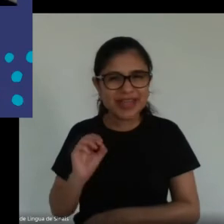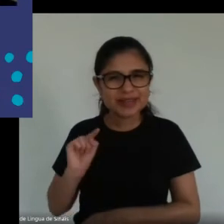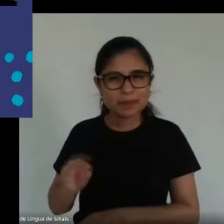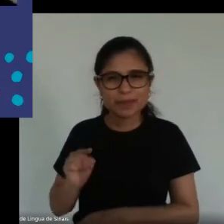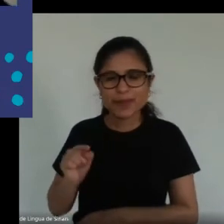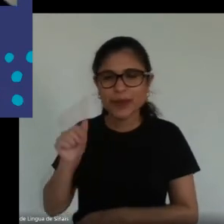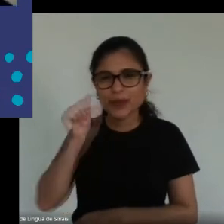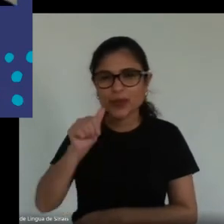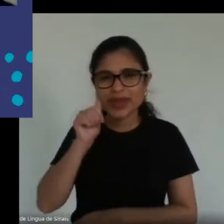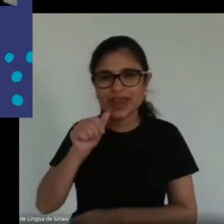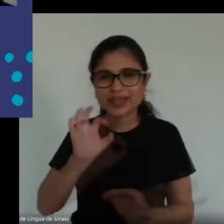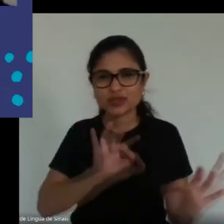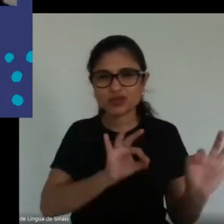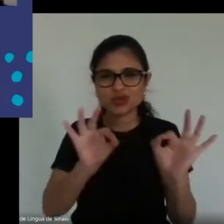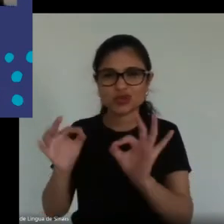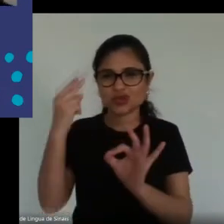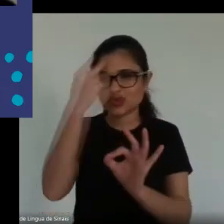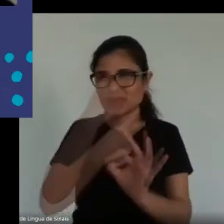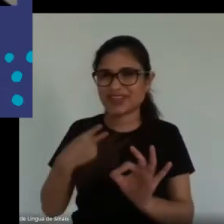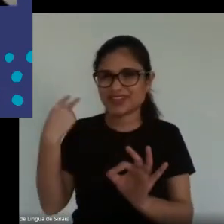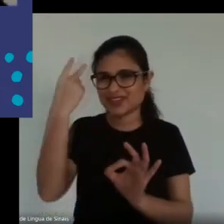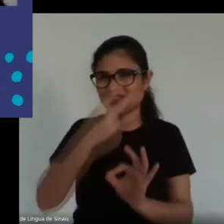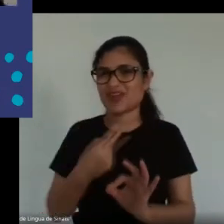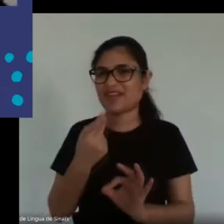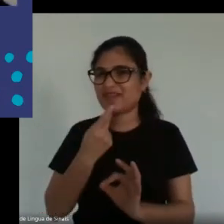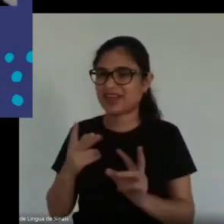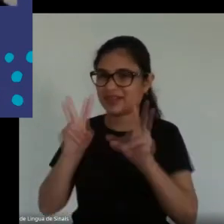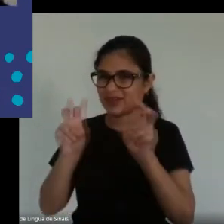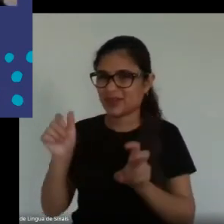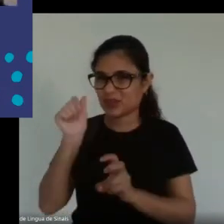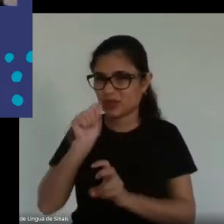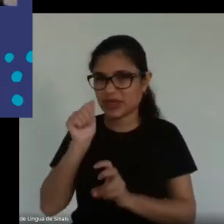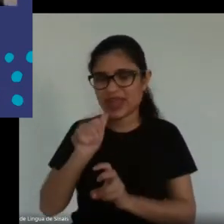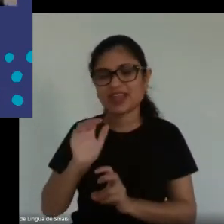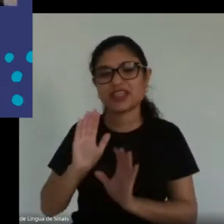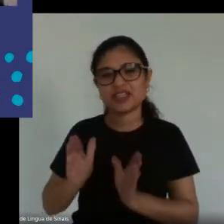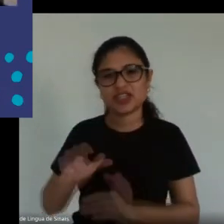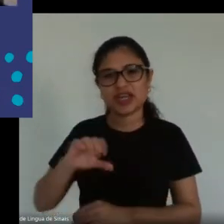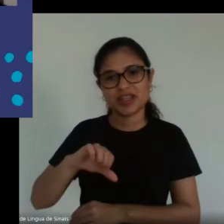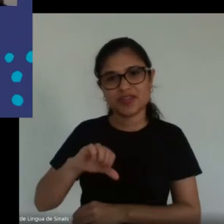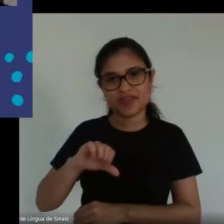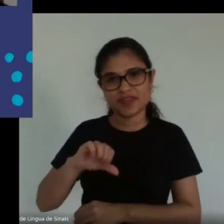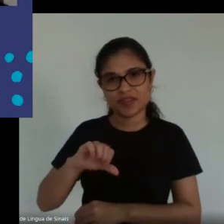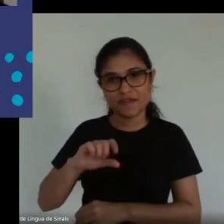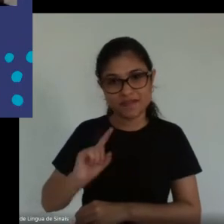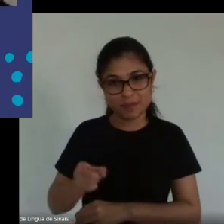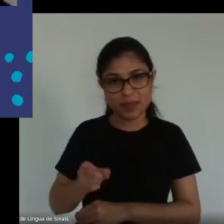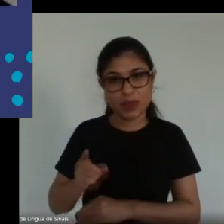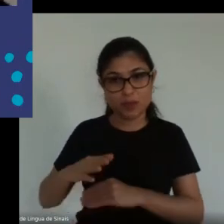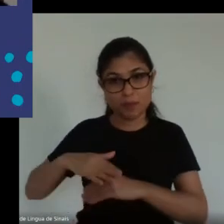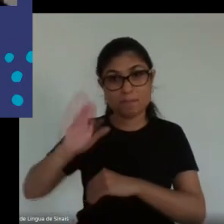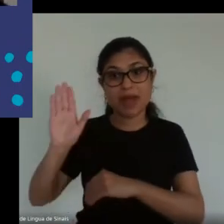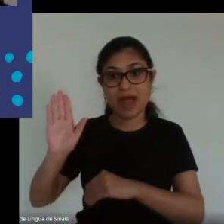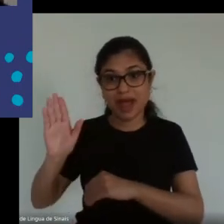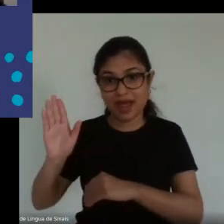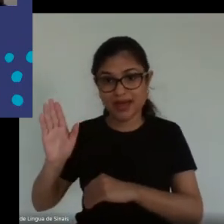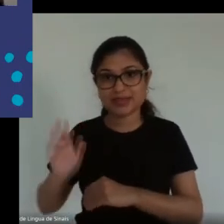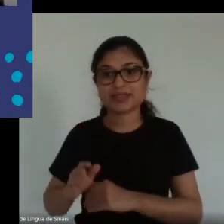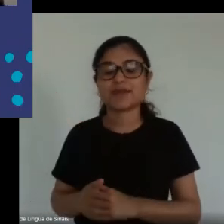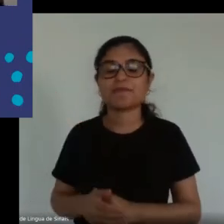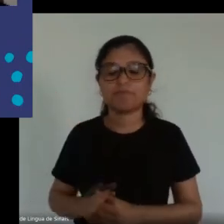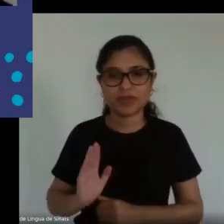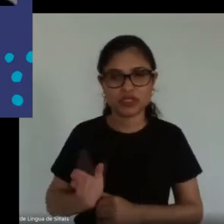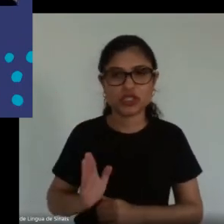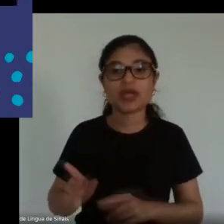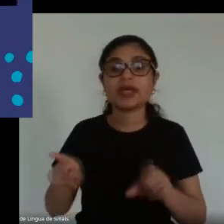mulheres assistindo 2 horas a gente falando de mulheres. Já estamos chegando quase lá, já passou de 9.000, então vão lá. Aí eu vou estar com a